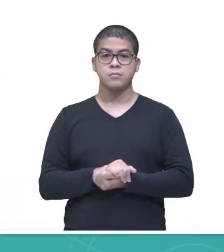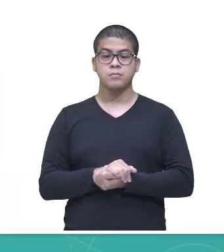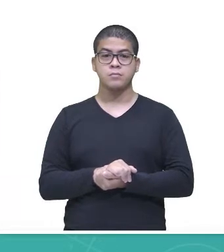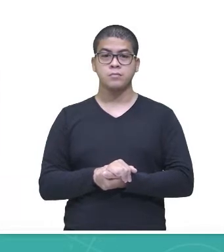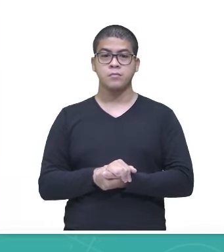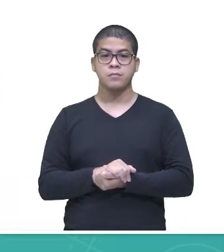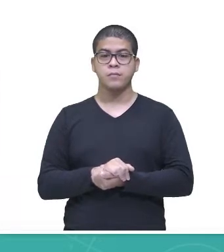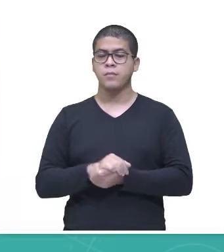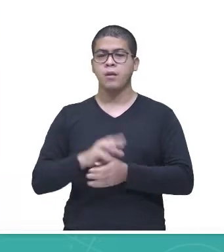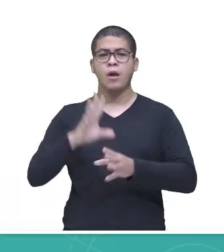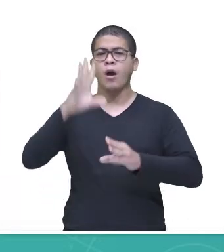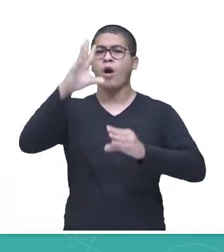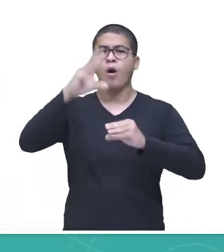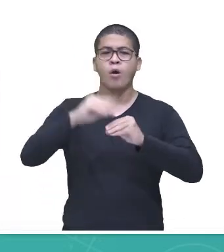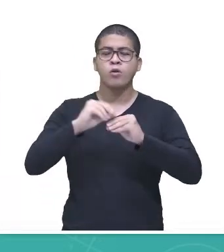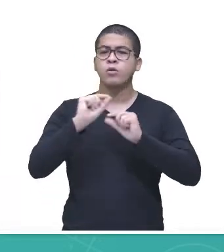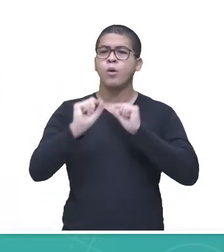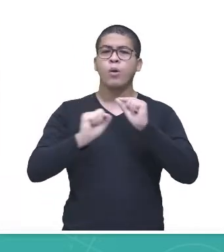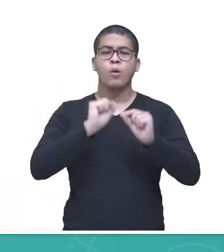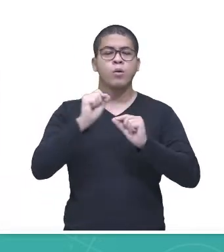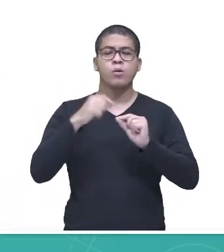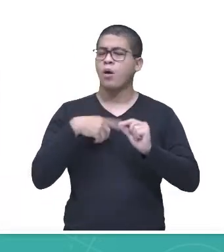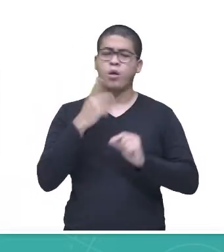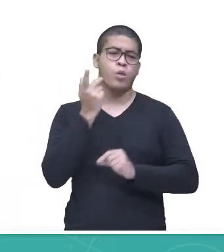A gente soma normalmente,